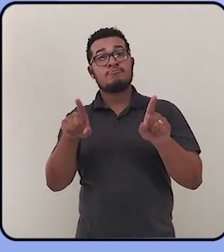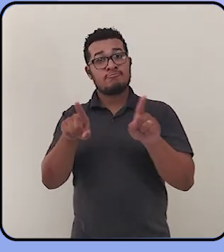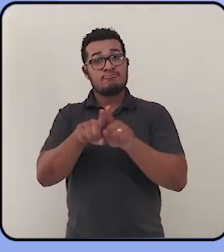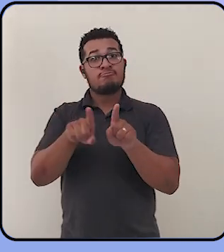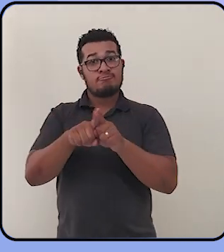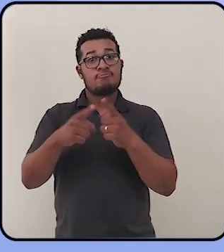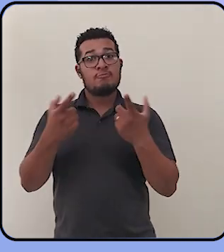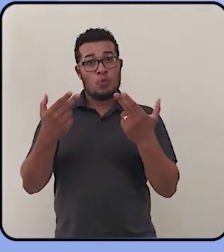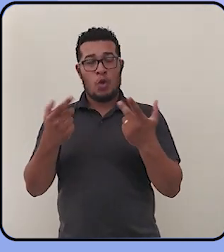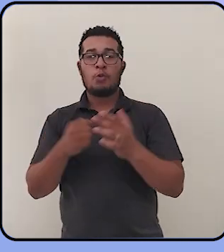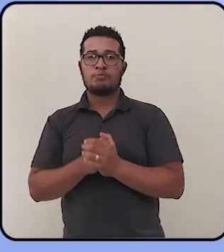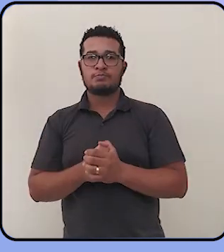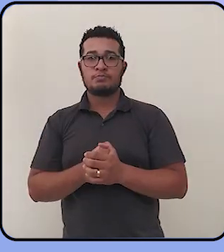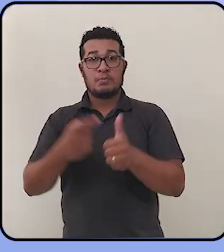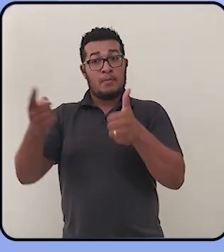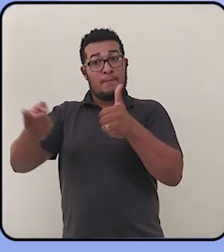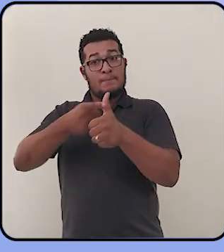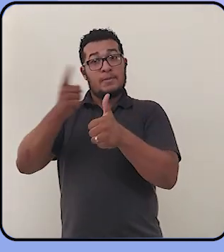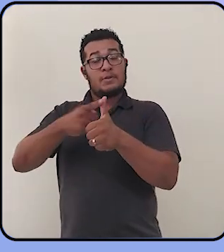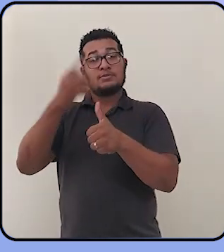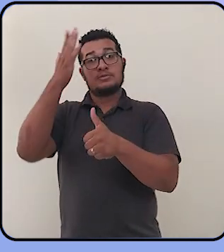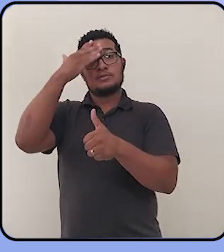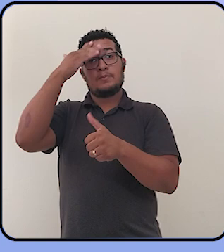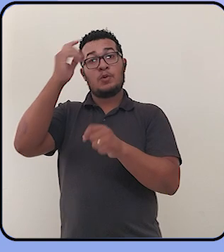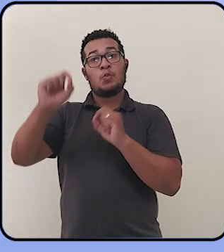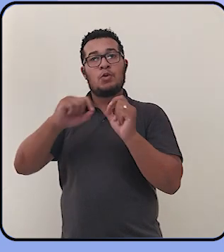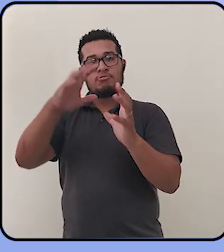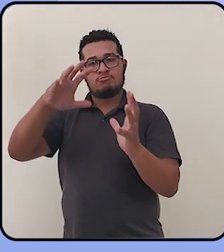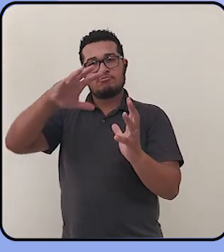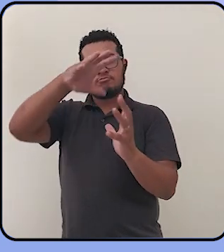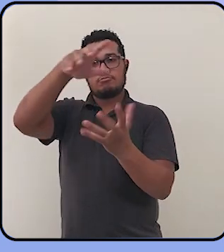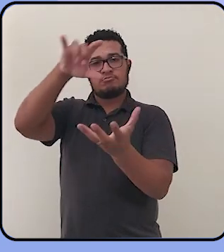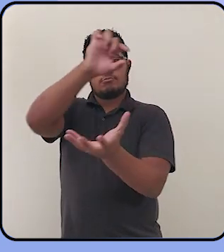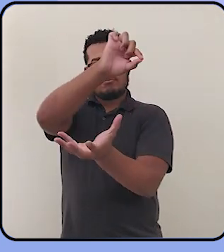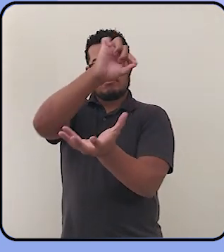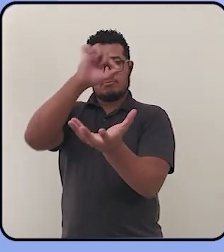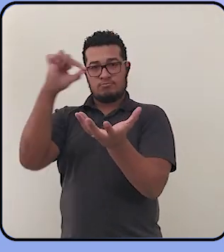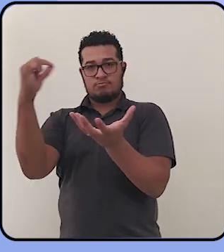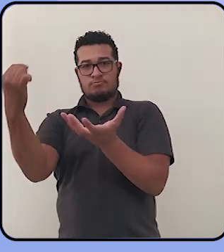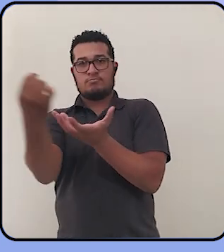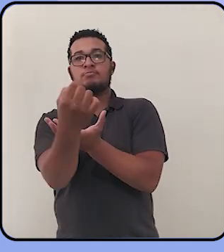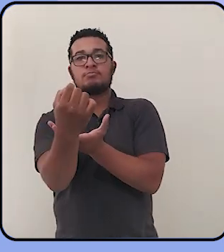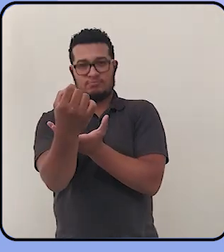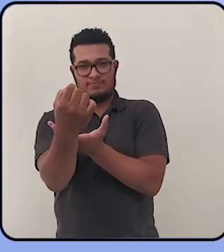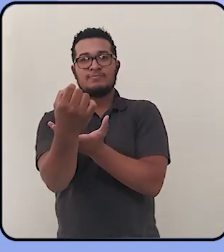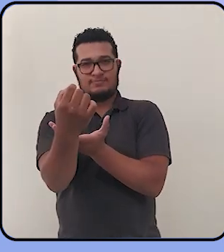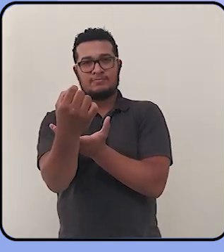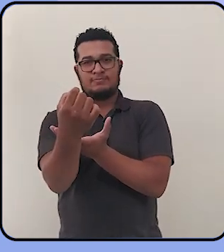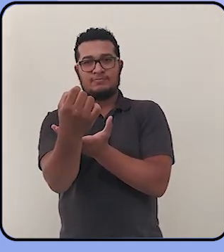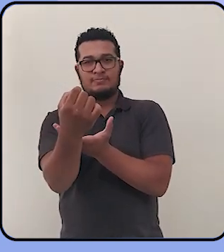mesma situação. Vamos verificar primeiro a linha paralela.